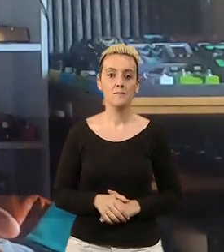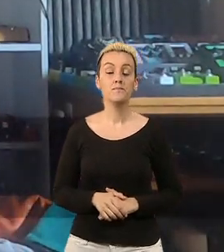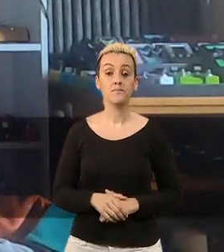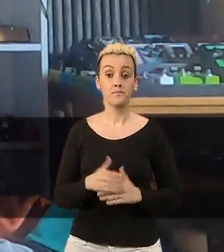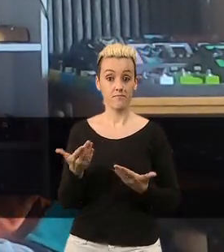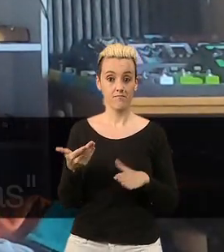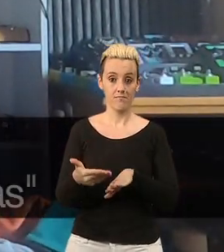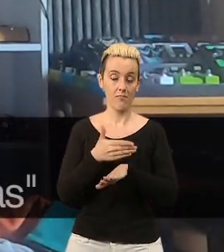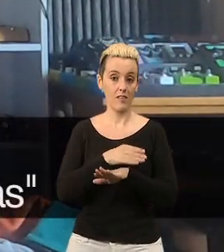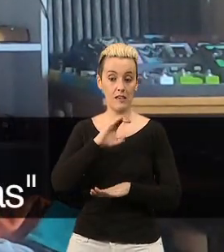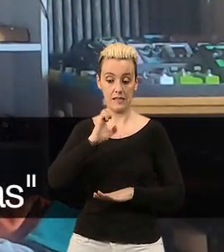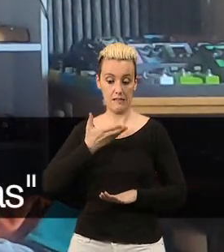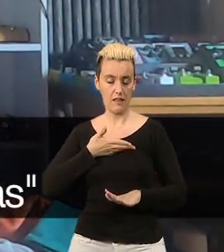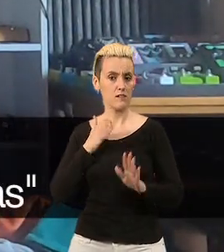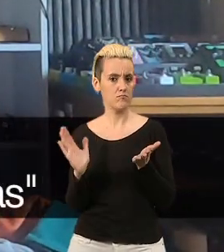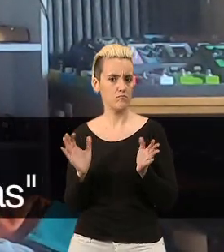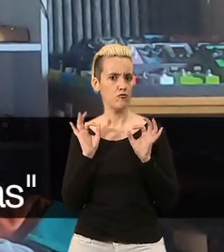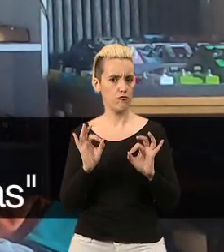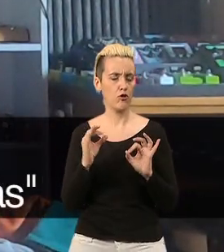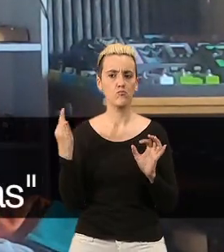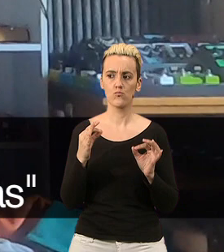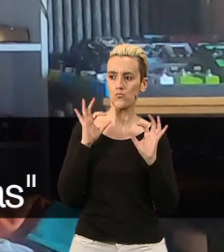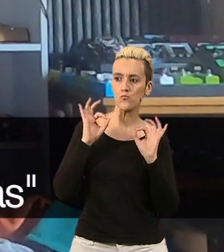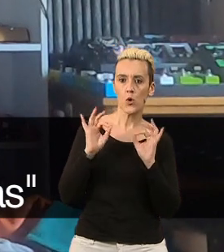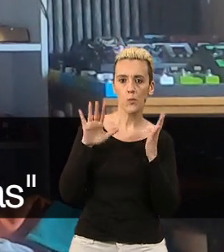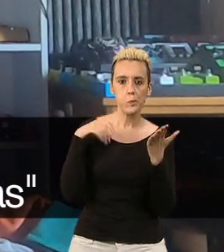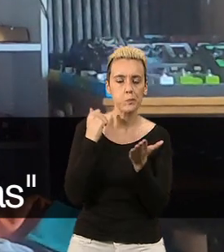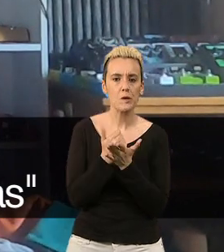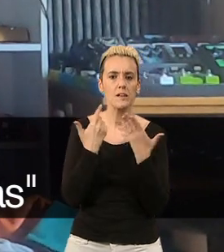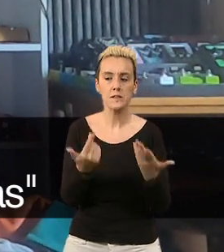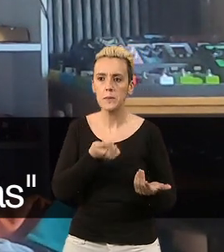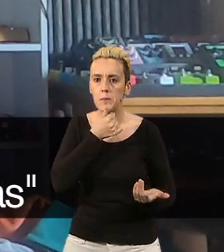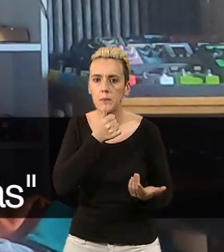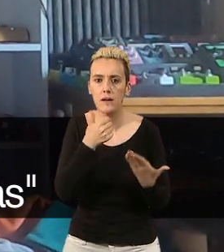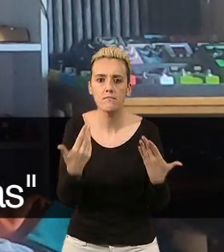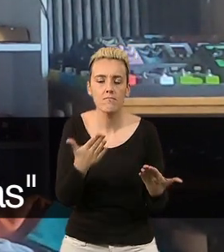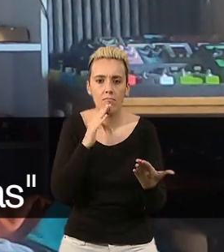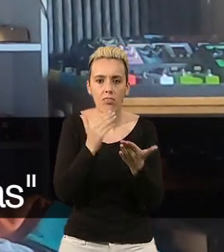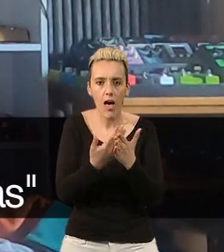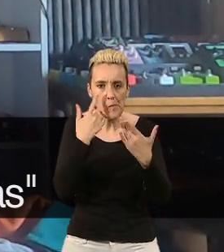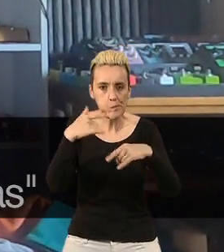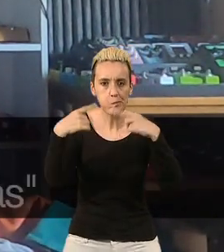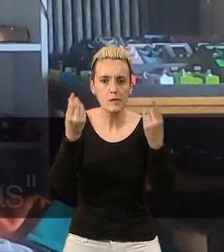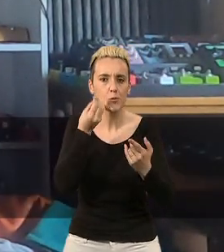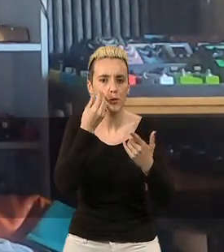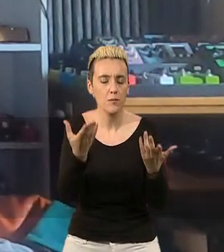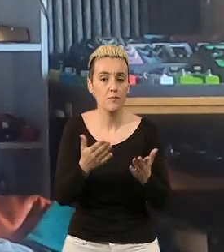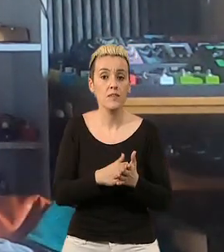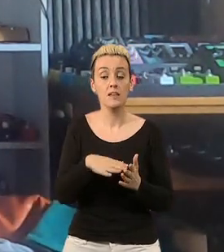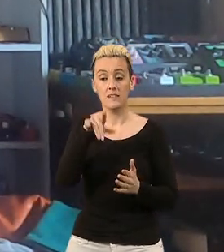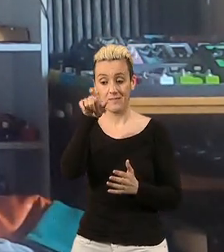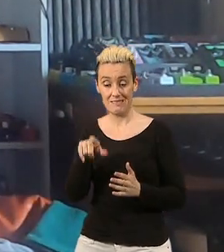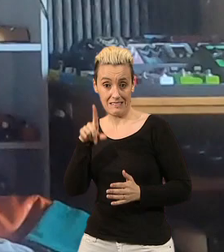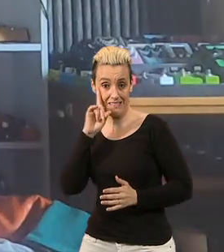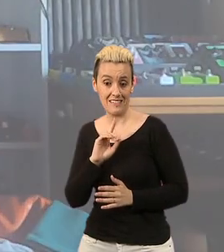Quando o disco estava concluído, pensámos, e agora, como é que o vamos mostrar? mostrámo-lo à